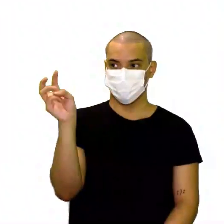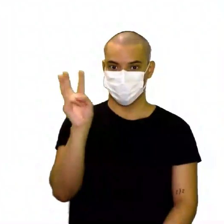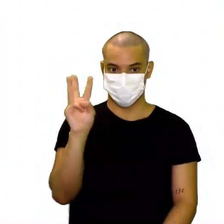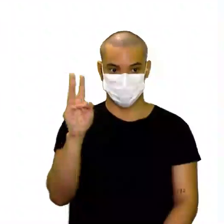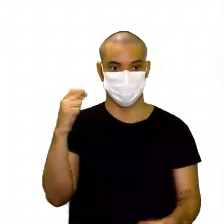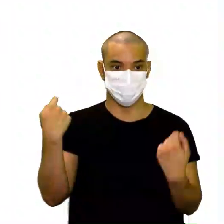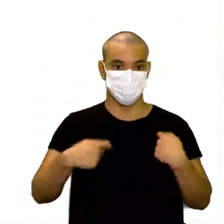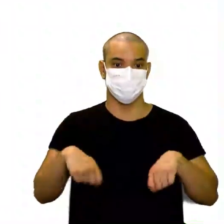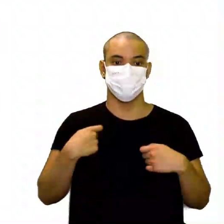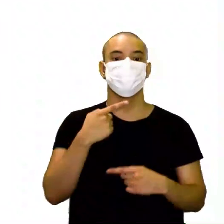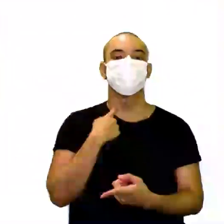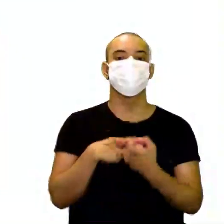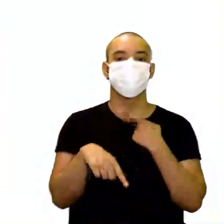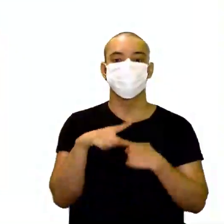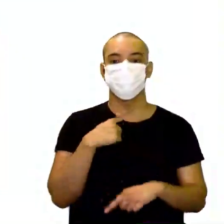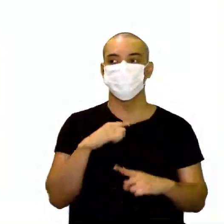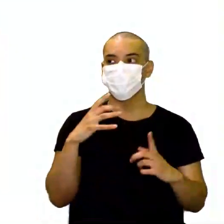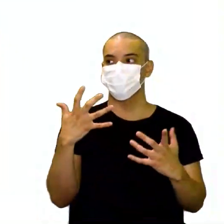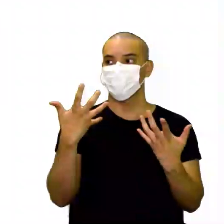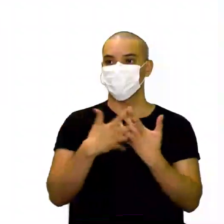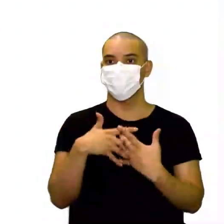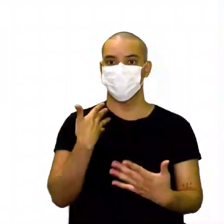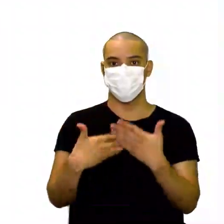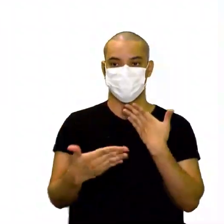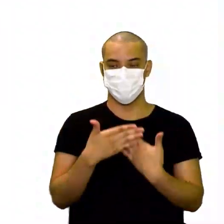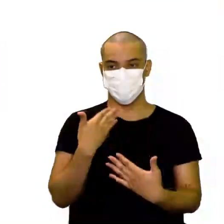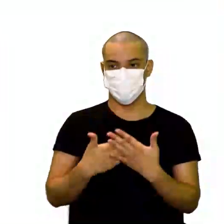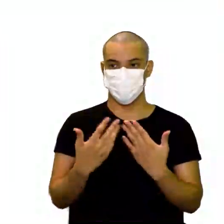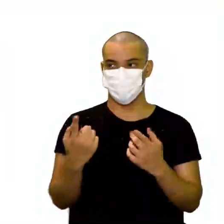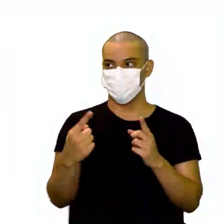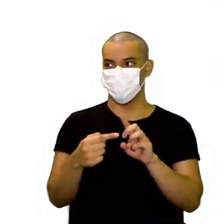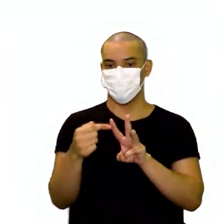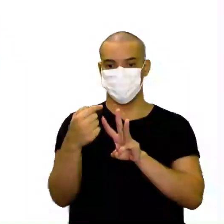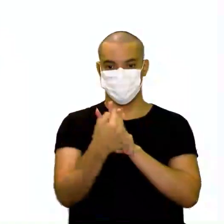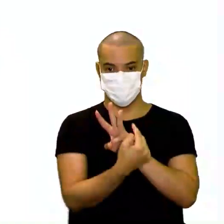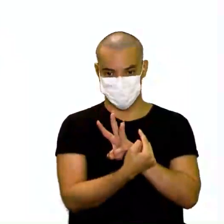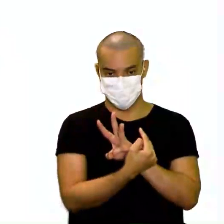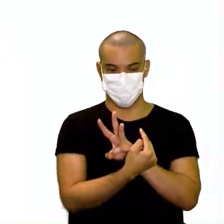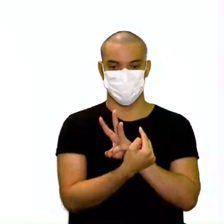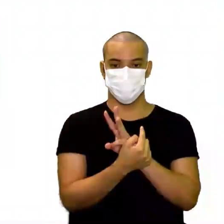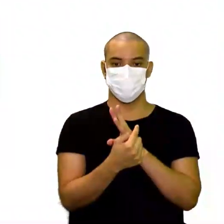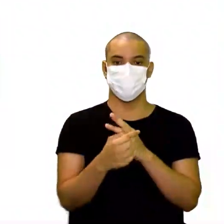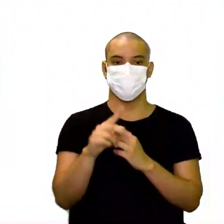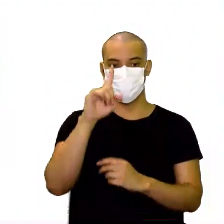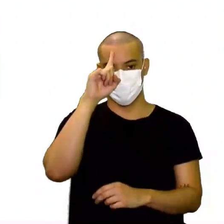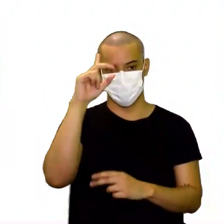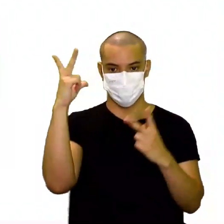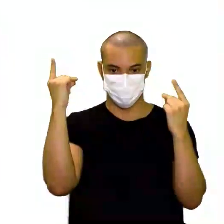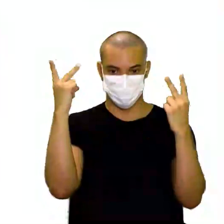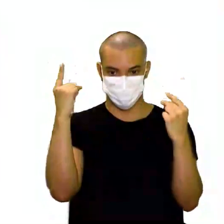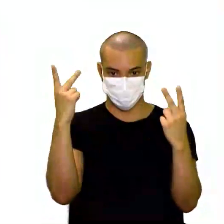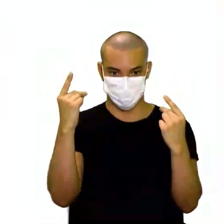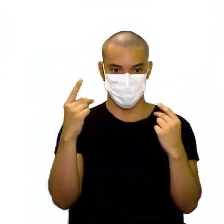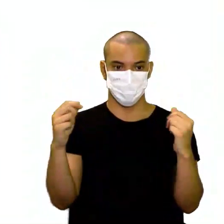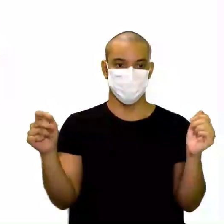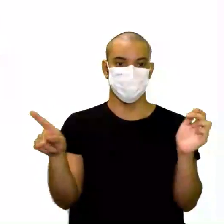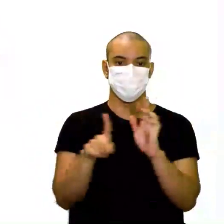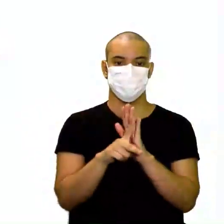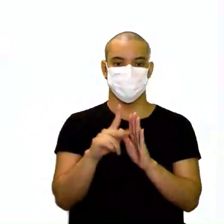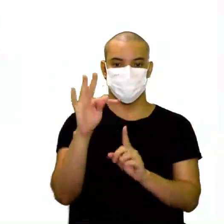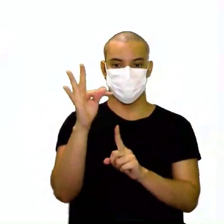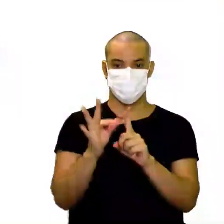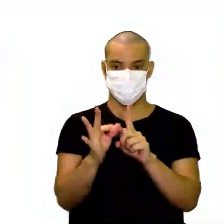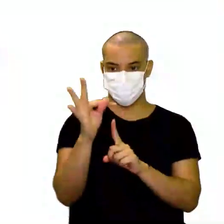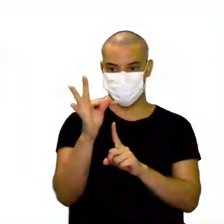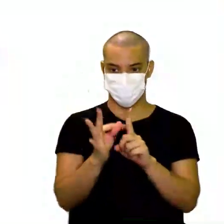Deseja-se que o chuveiro funcione em qualquer uma das 3 posições, regulamento da temperatura aqui,